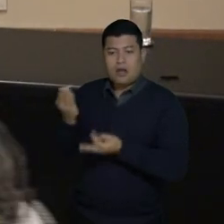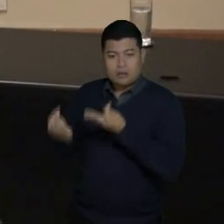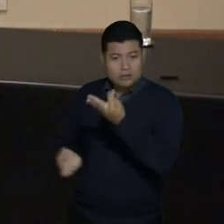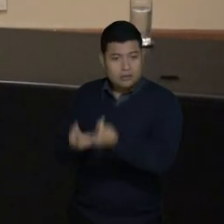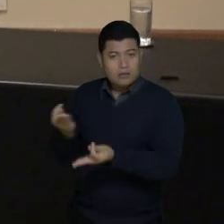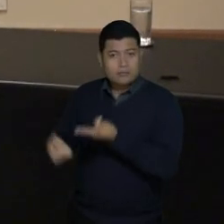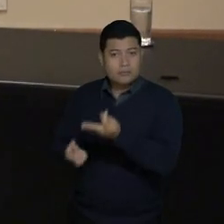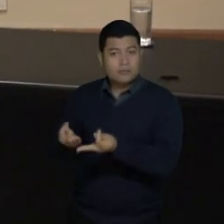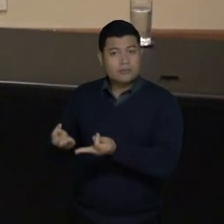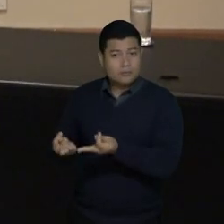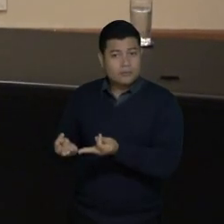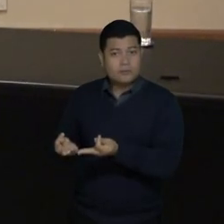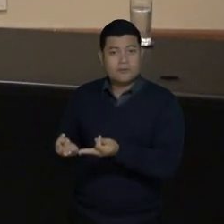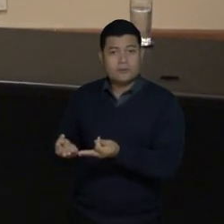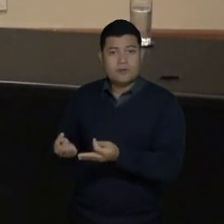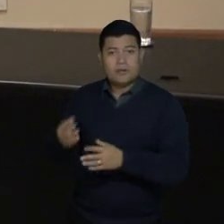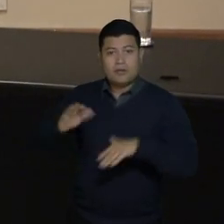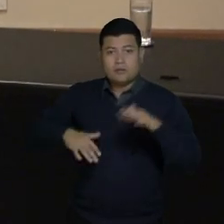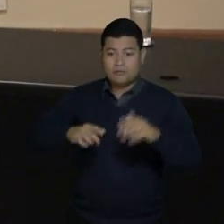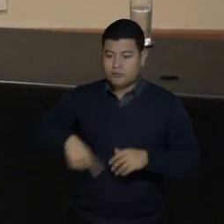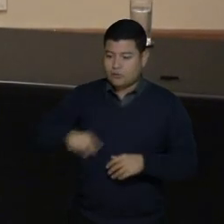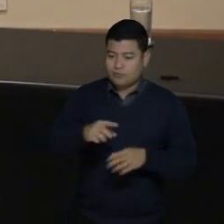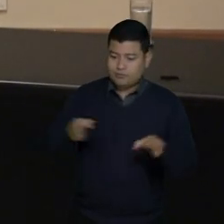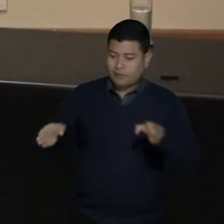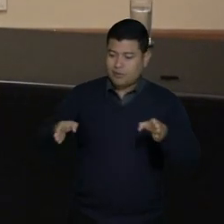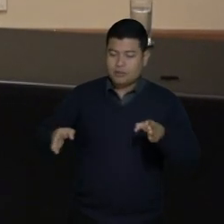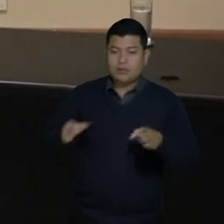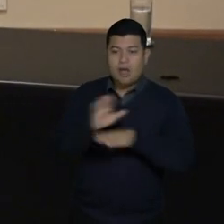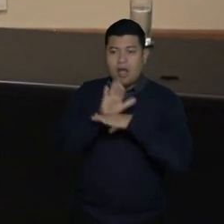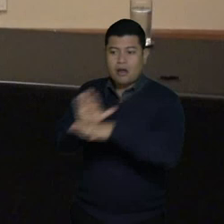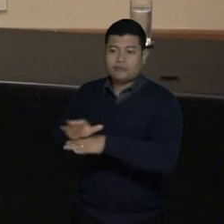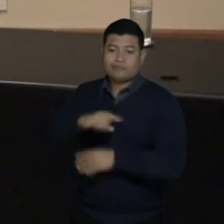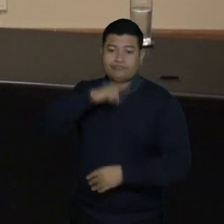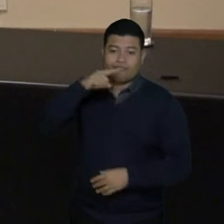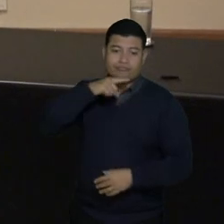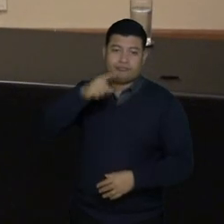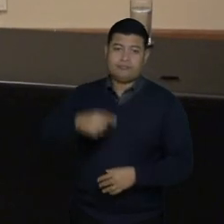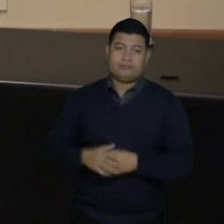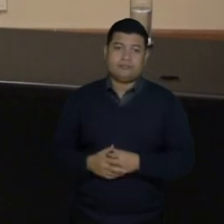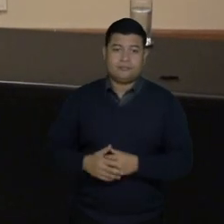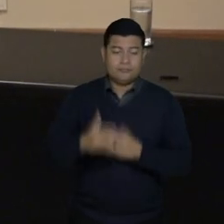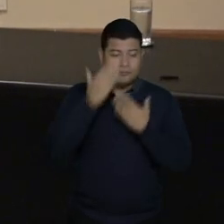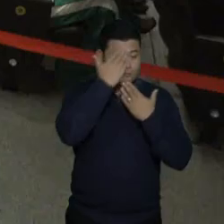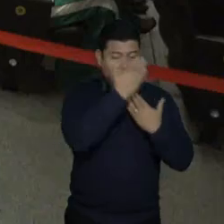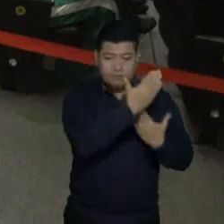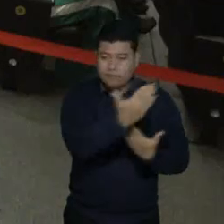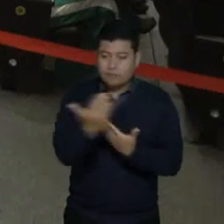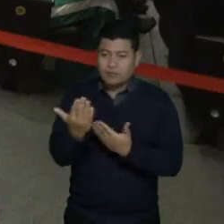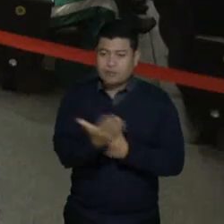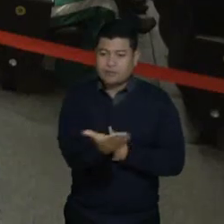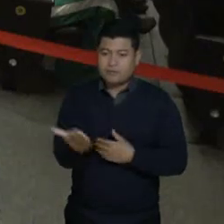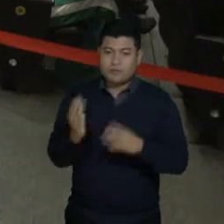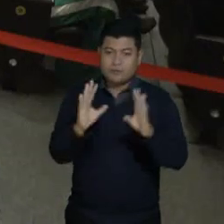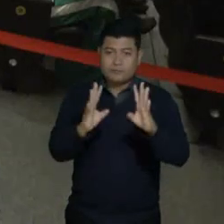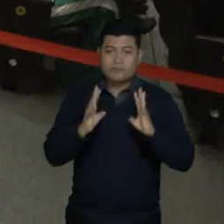tempo hábil de fazer essa intervenção dentro desse processo Muito obrigado